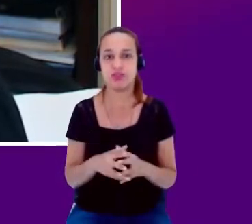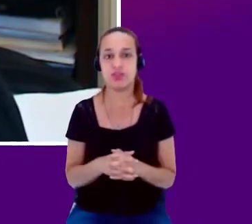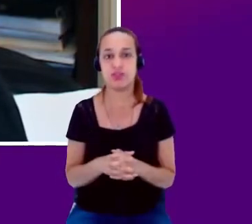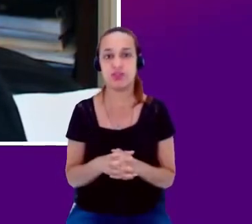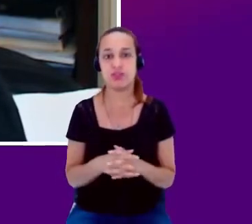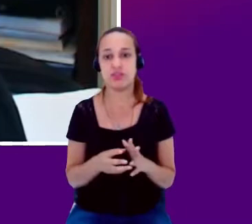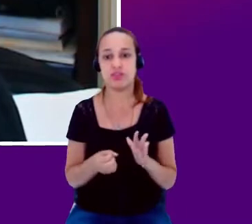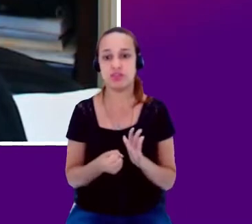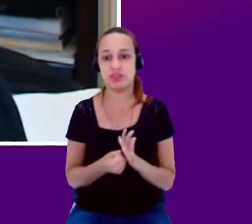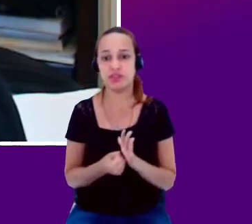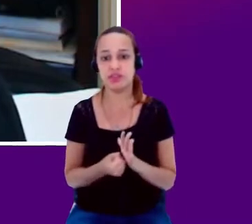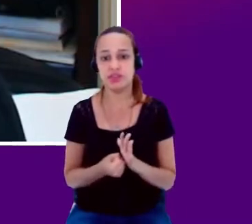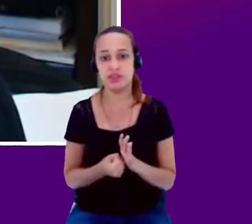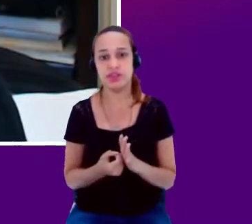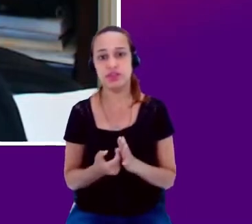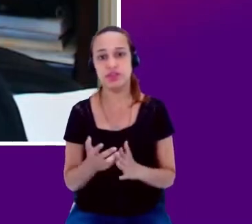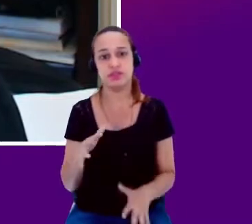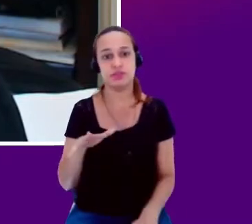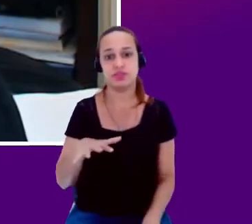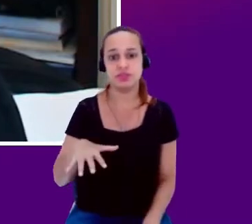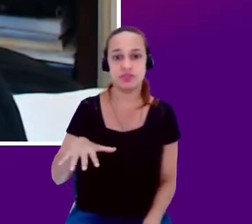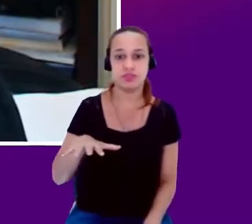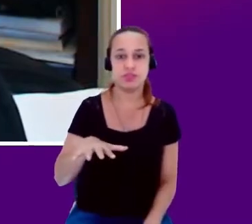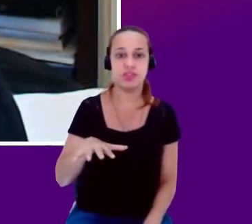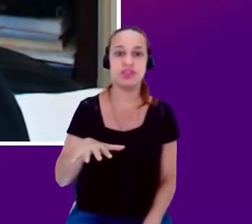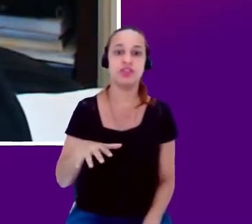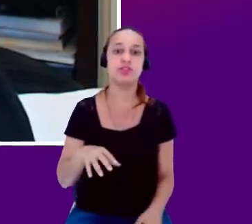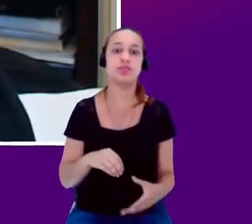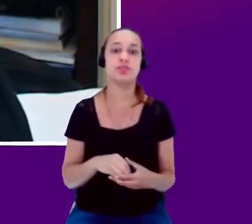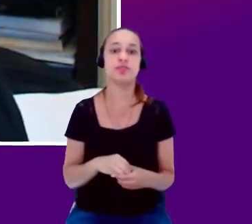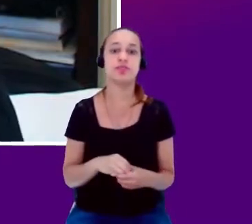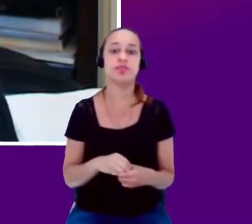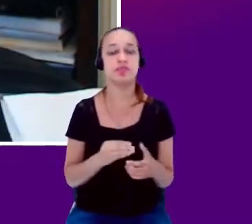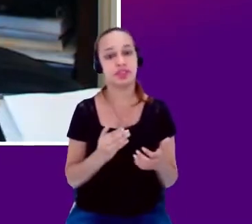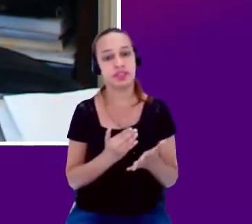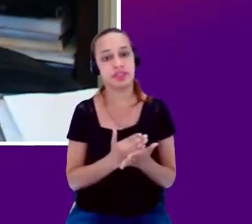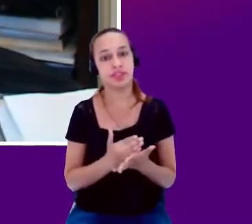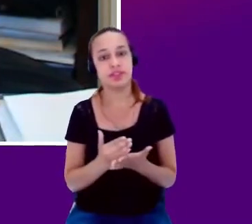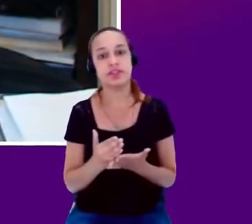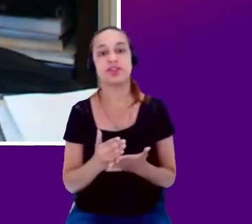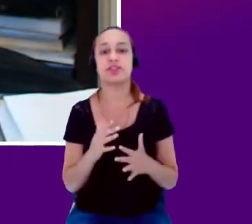setores empresariais coletam dados a partir das redes sociais,